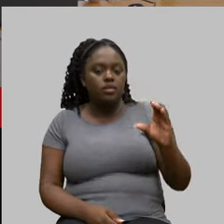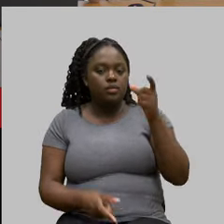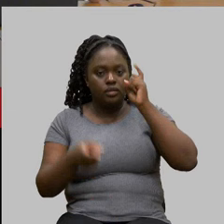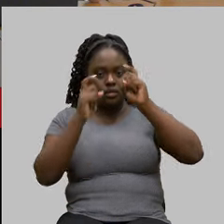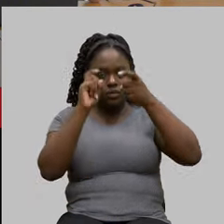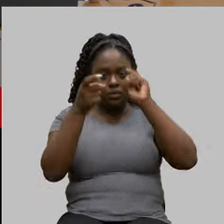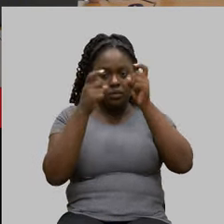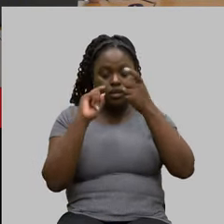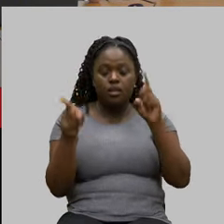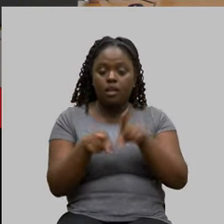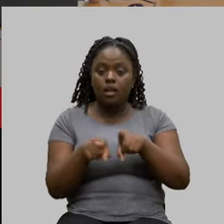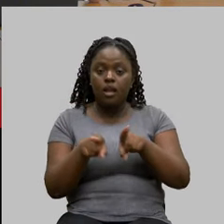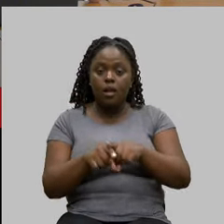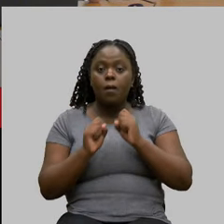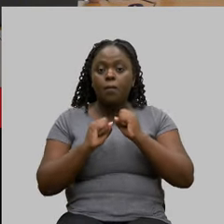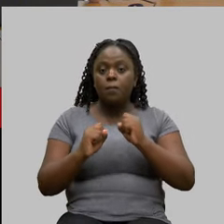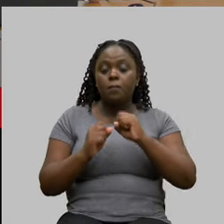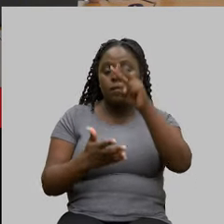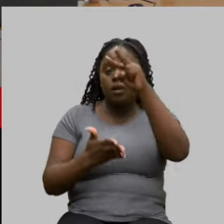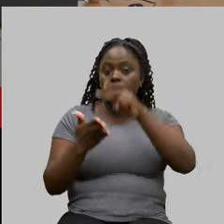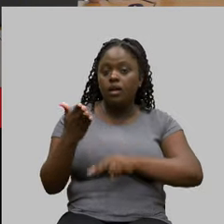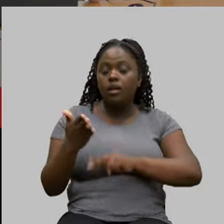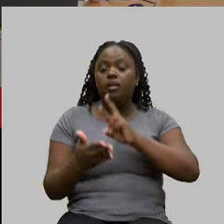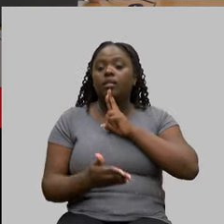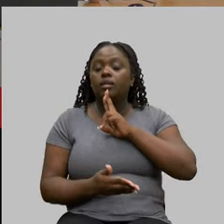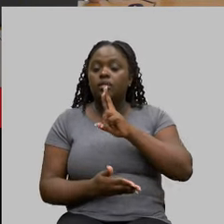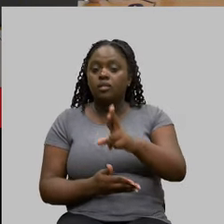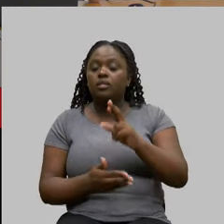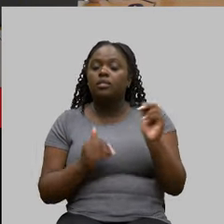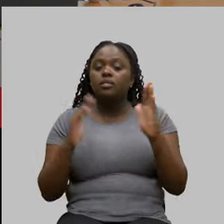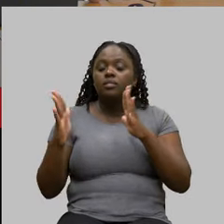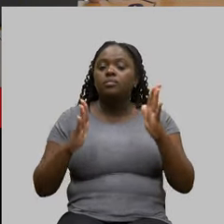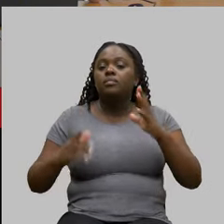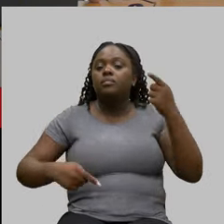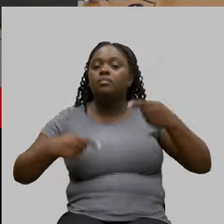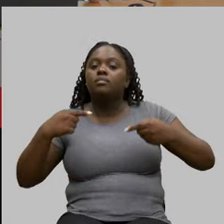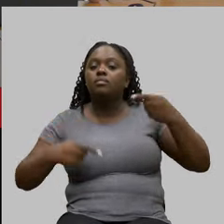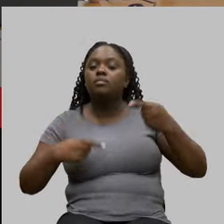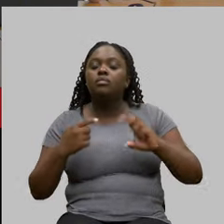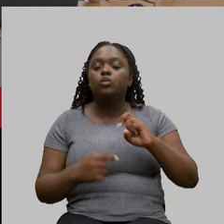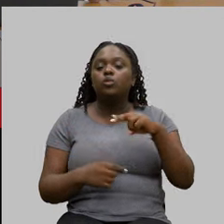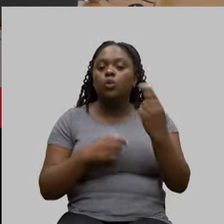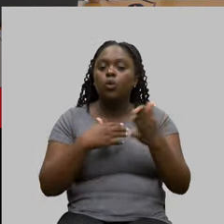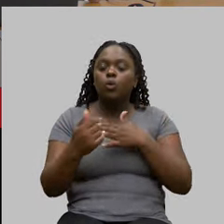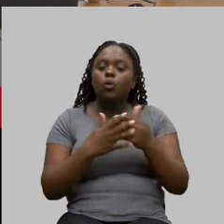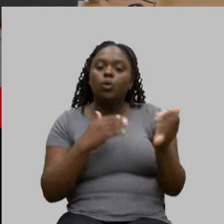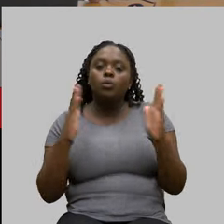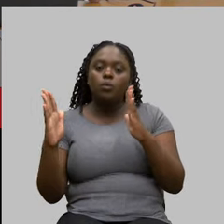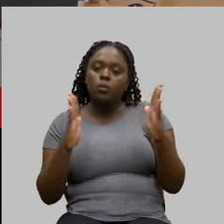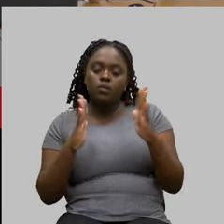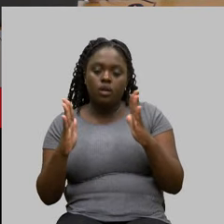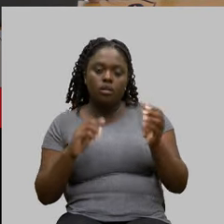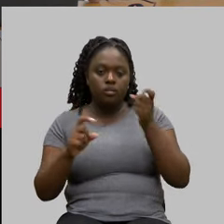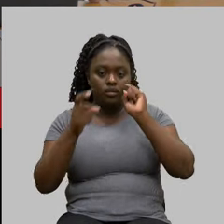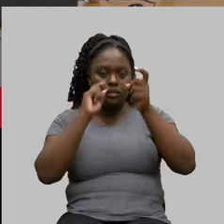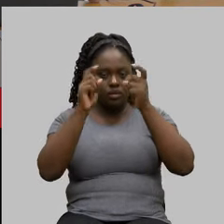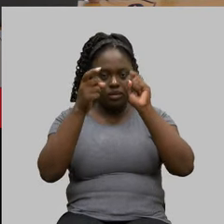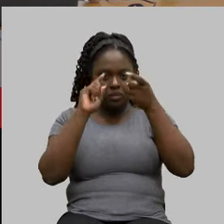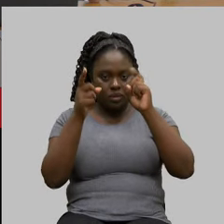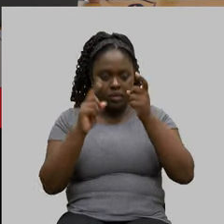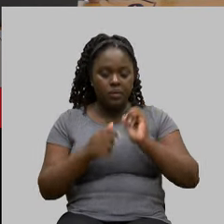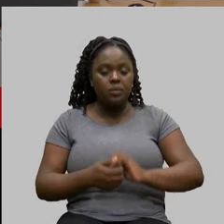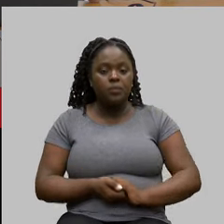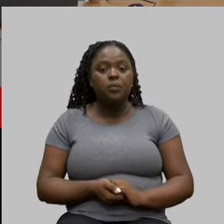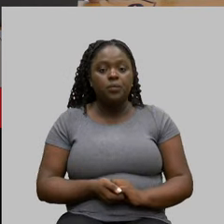e poderão ser lidas e respondidas na fase de debates ou a qualquer momento durante a reunião a critério